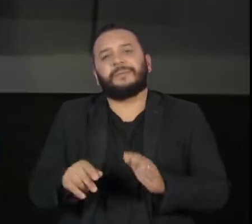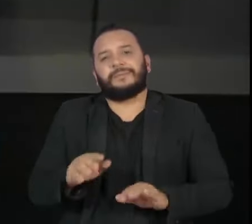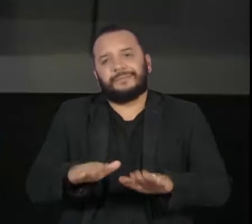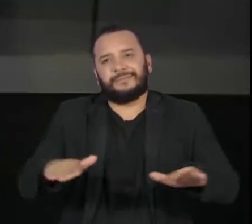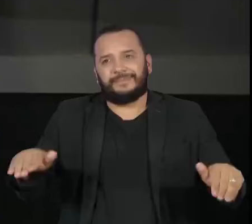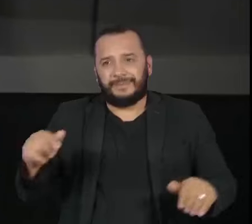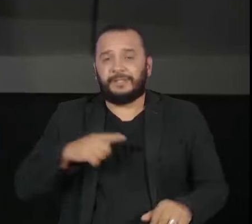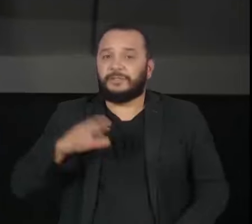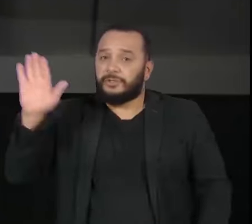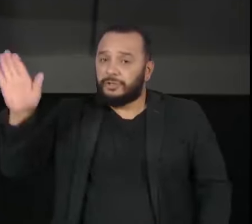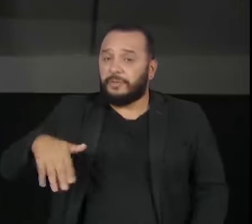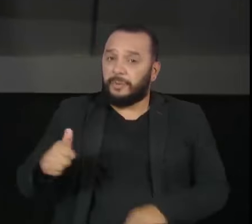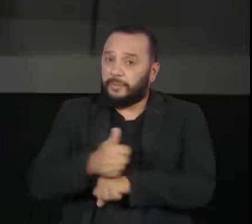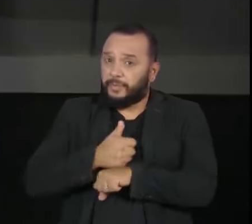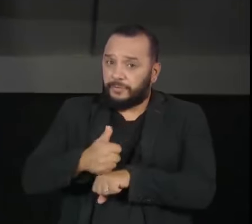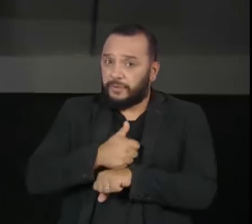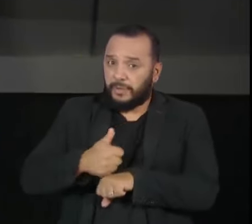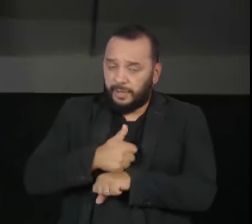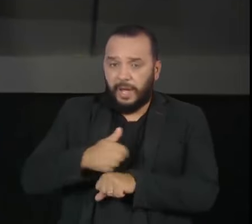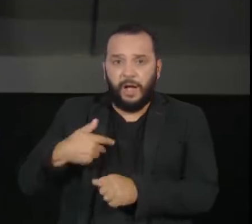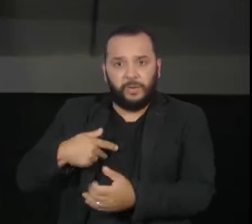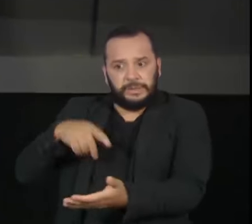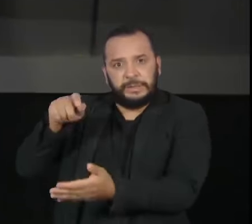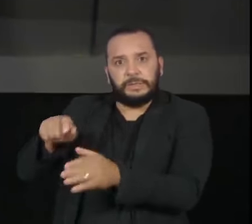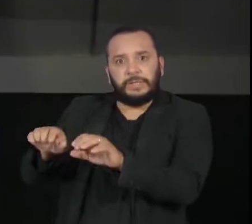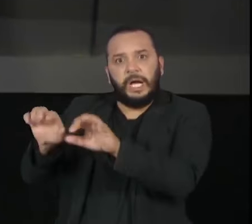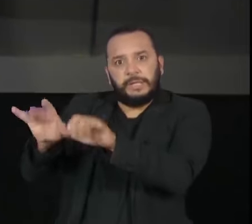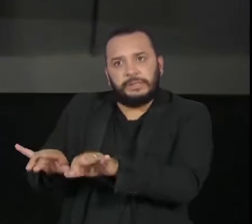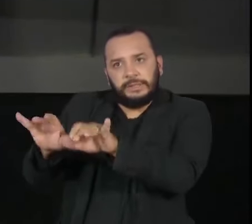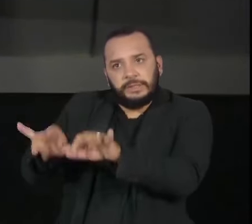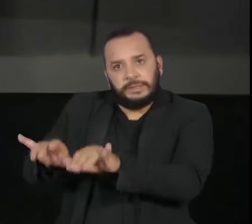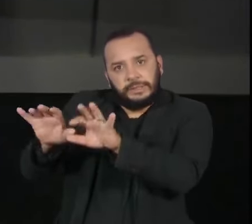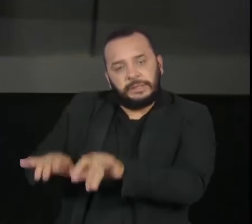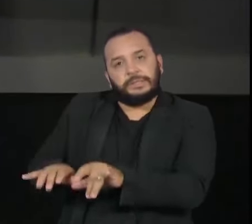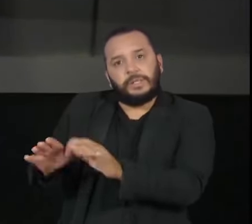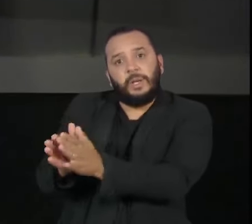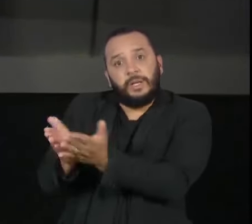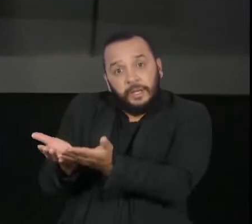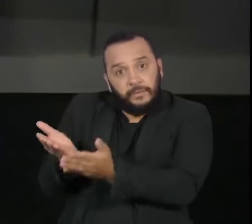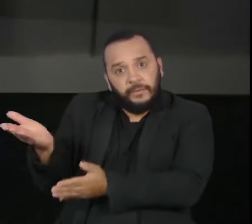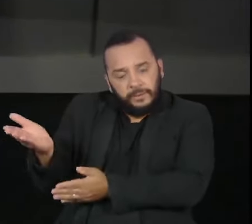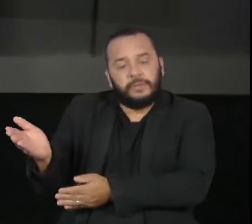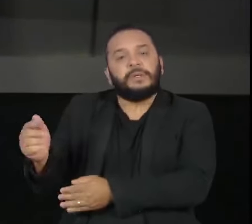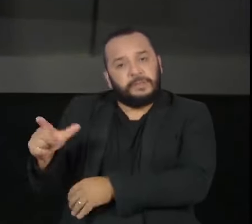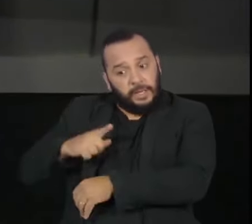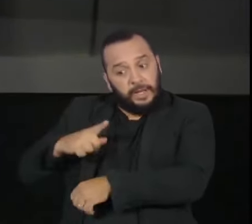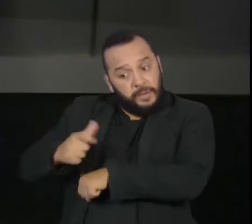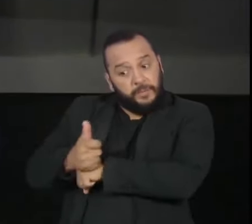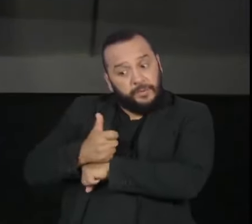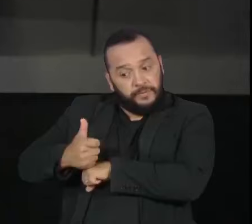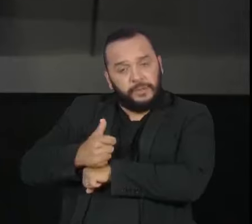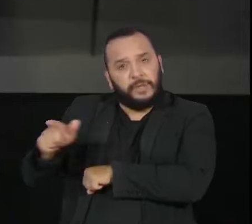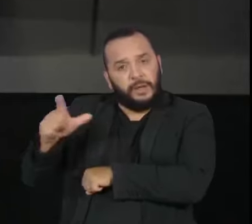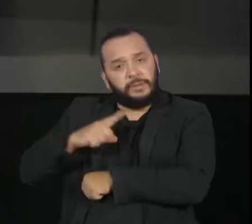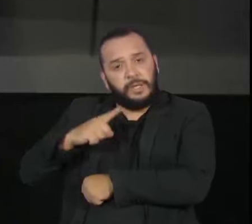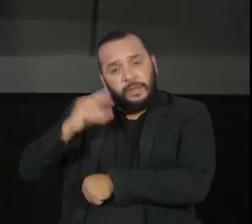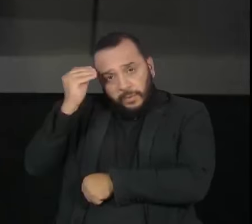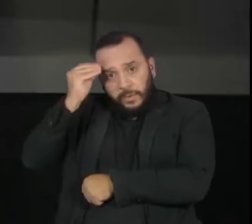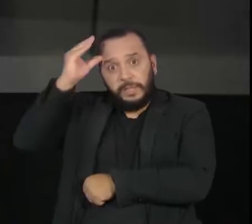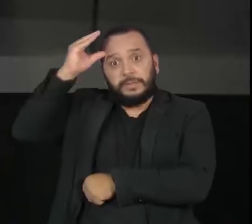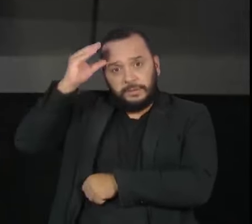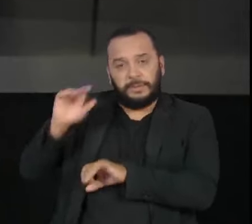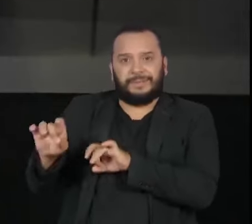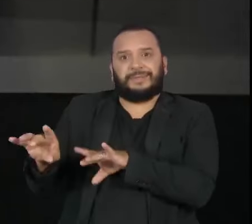autores, especialistas, muitas vezes autores que são profissionais que tenham, além de um conhecimento